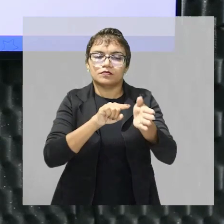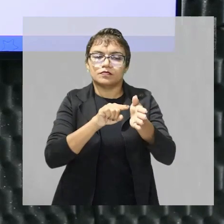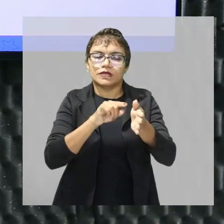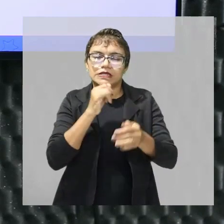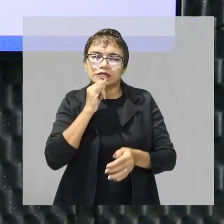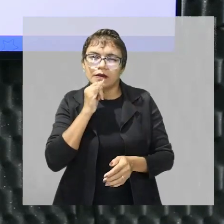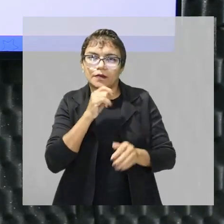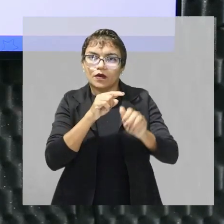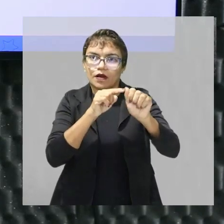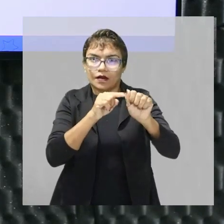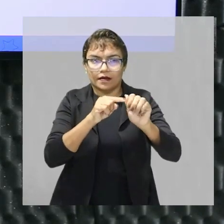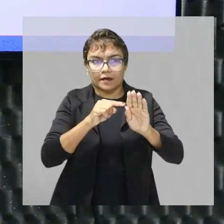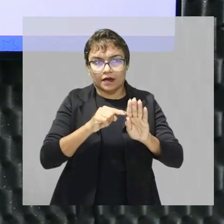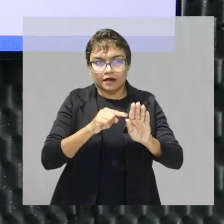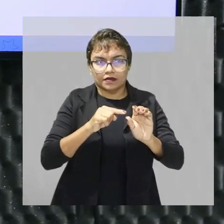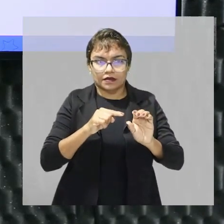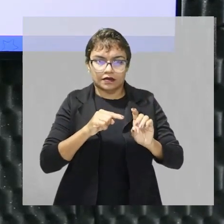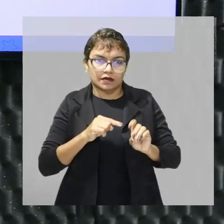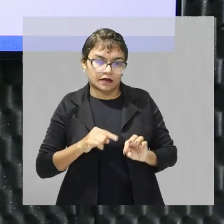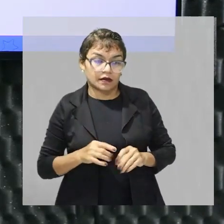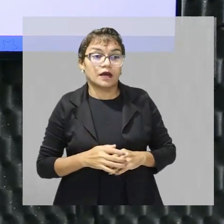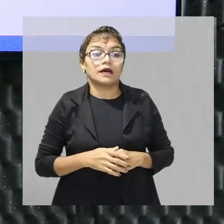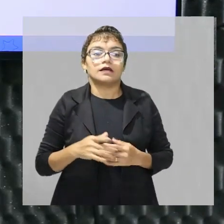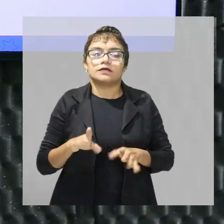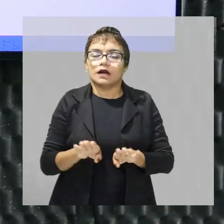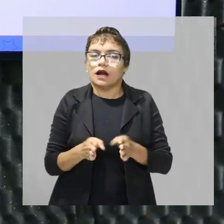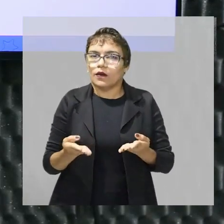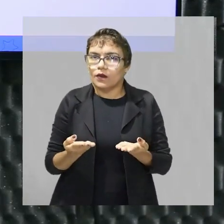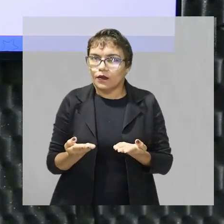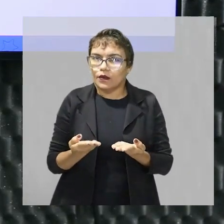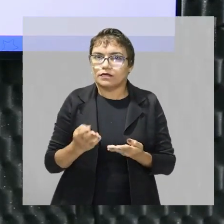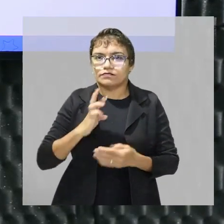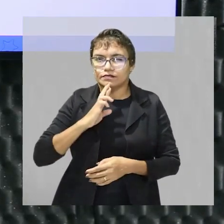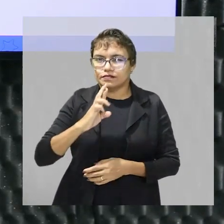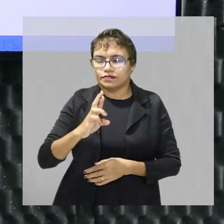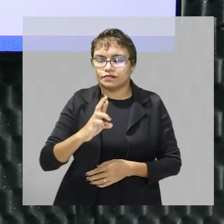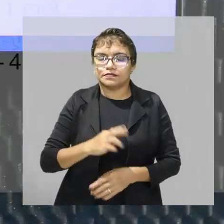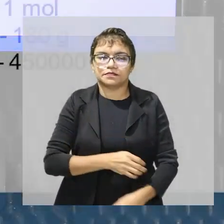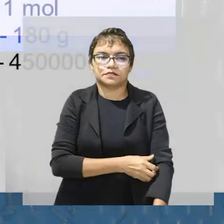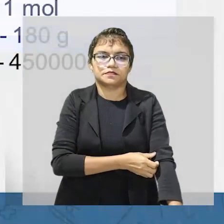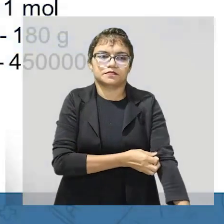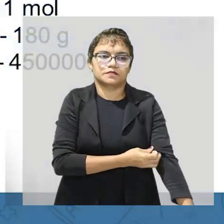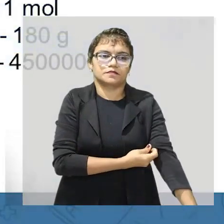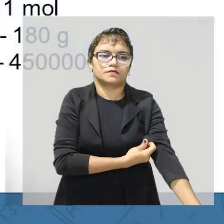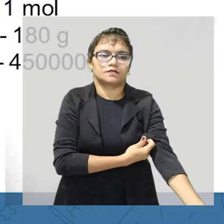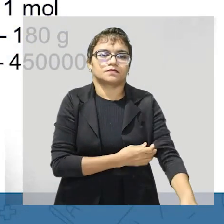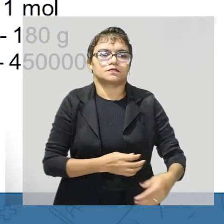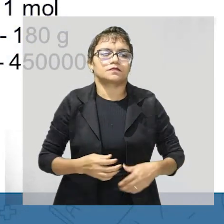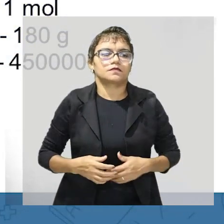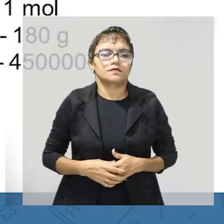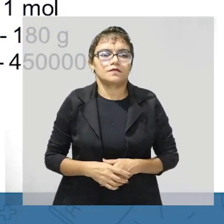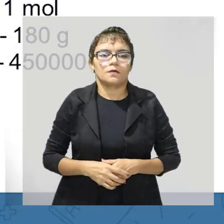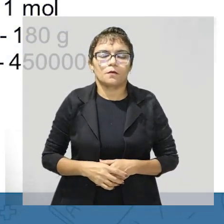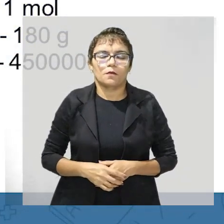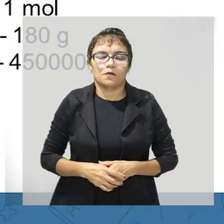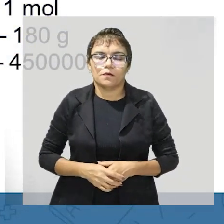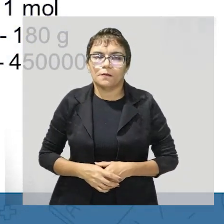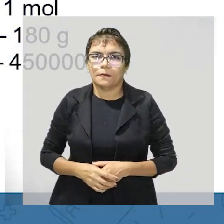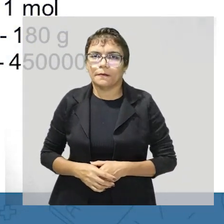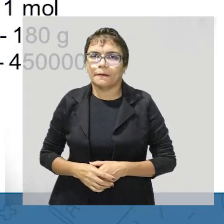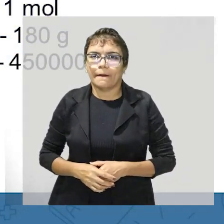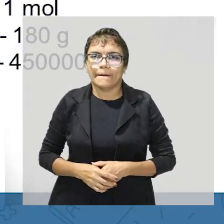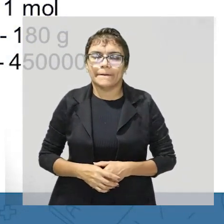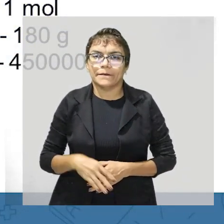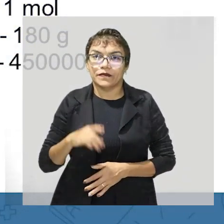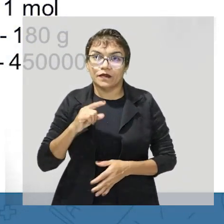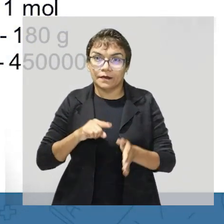alternativas, certo, turminha? E vamos para a resolução da questão, certo? A questão fala